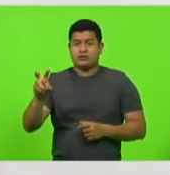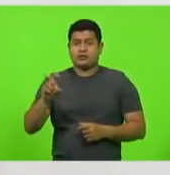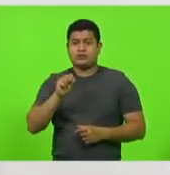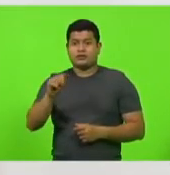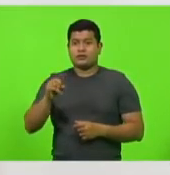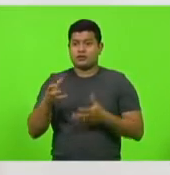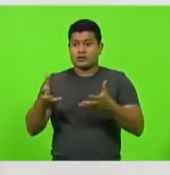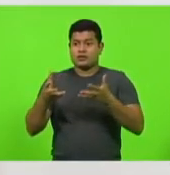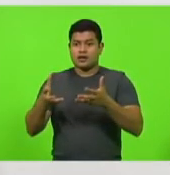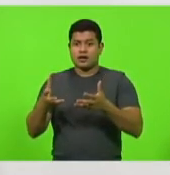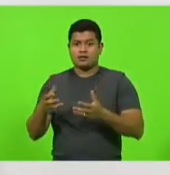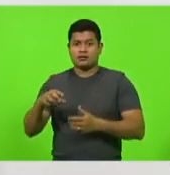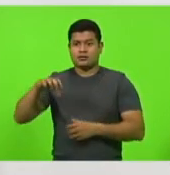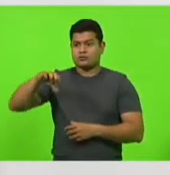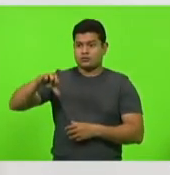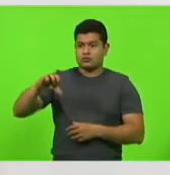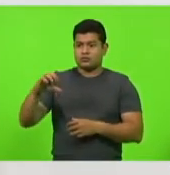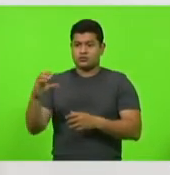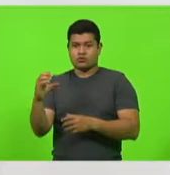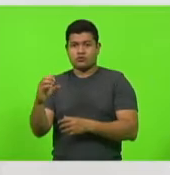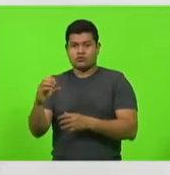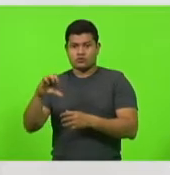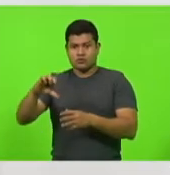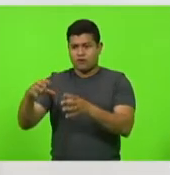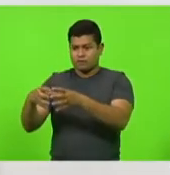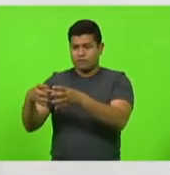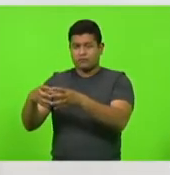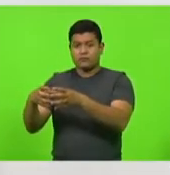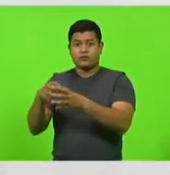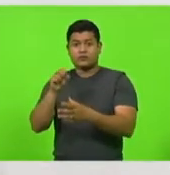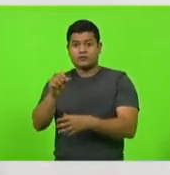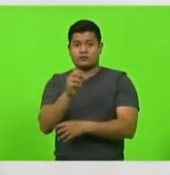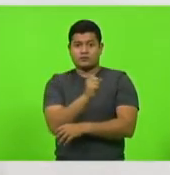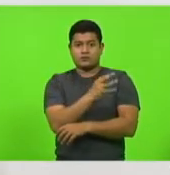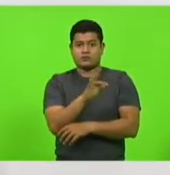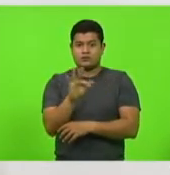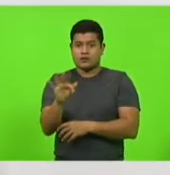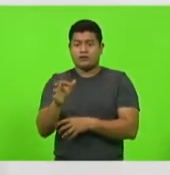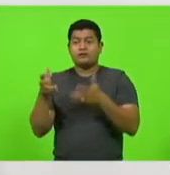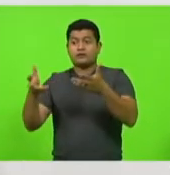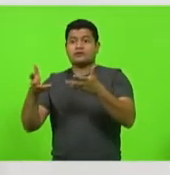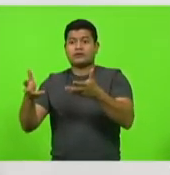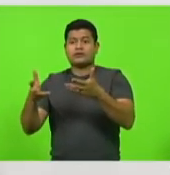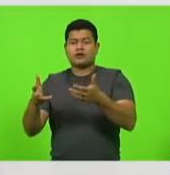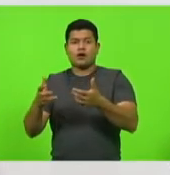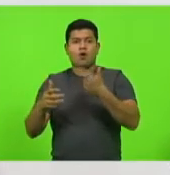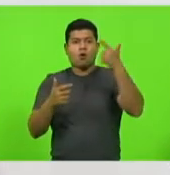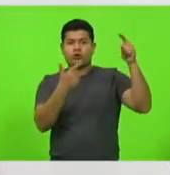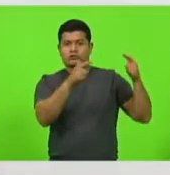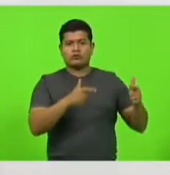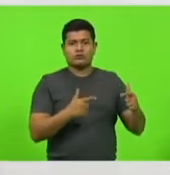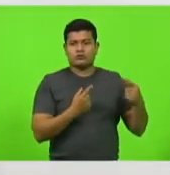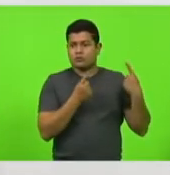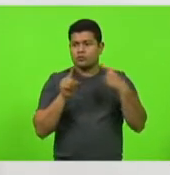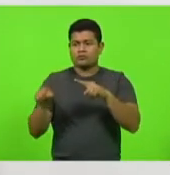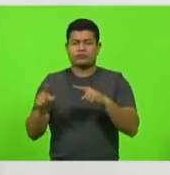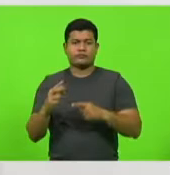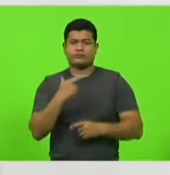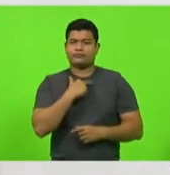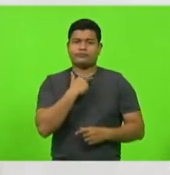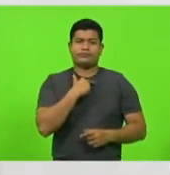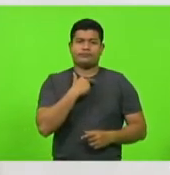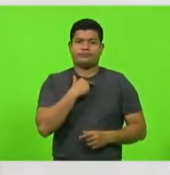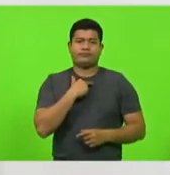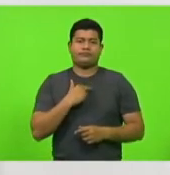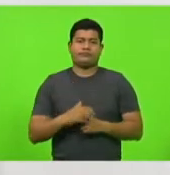também querem. Se o Supremo Tribunal Federal quer, ninguém pode falar mais nada e nem perguntar. O